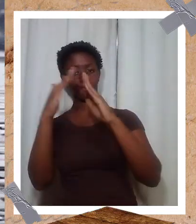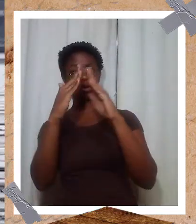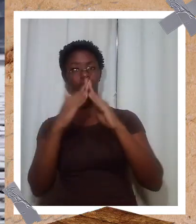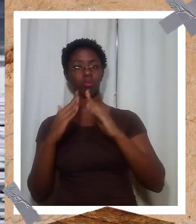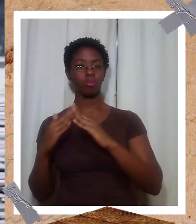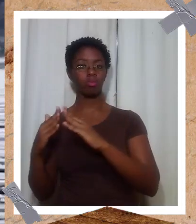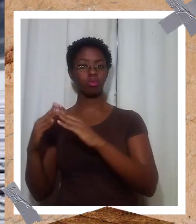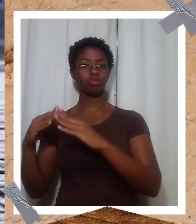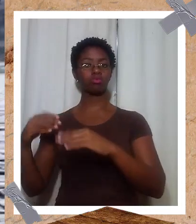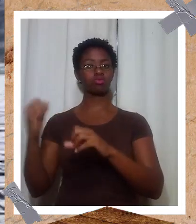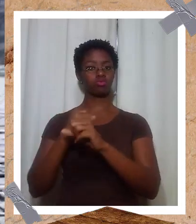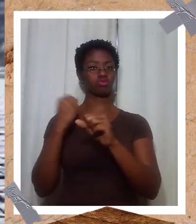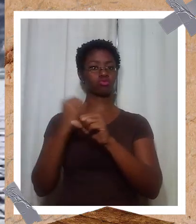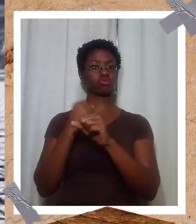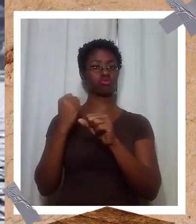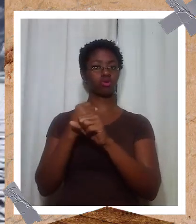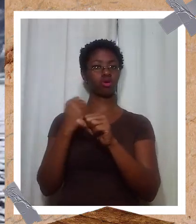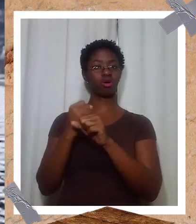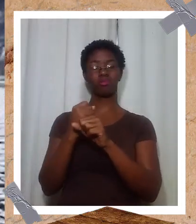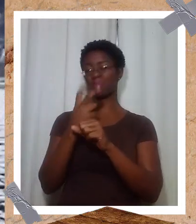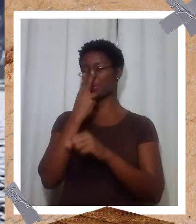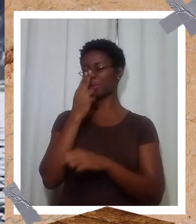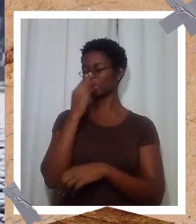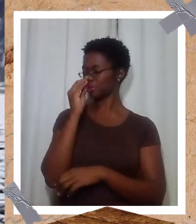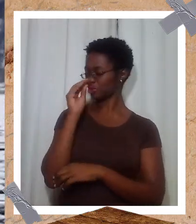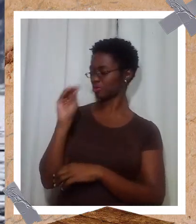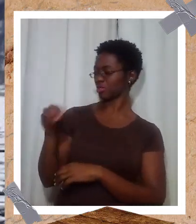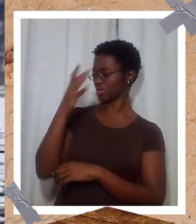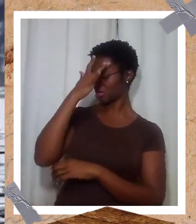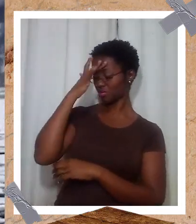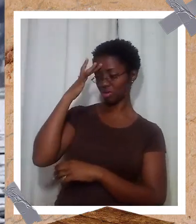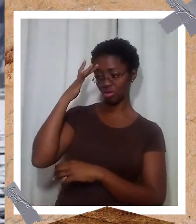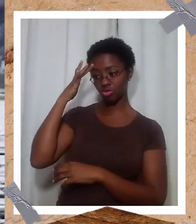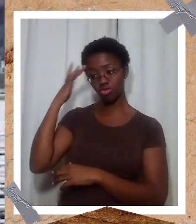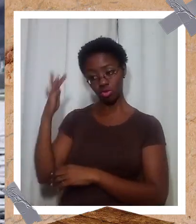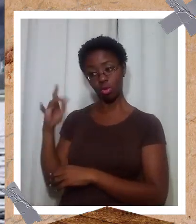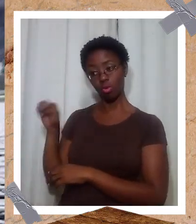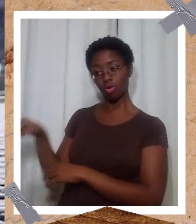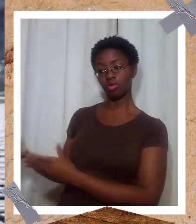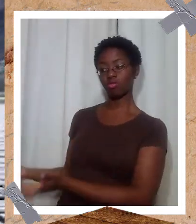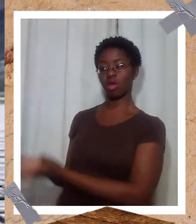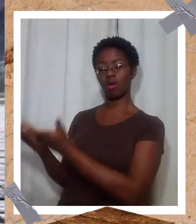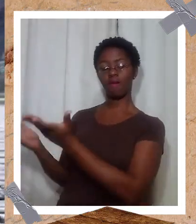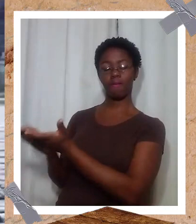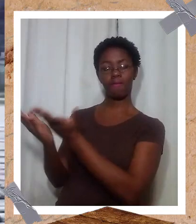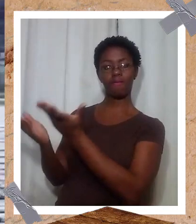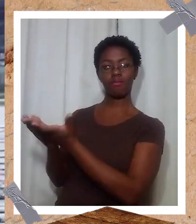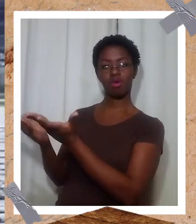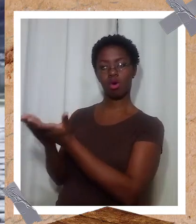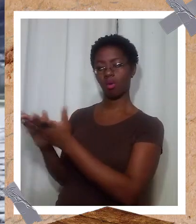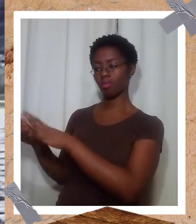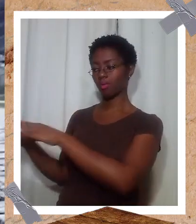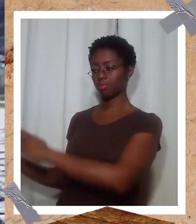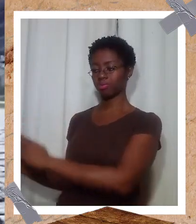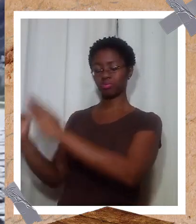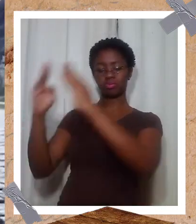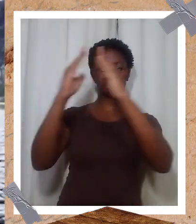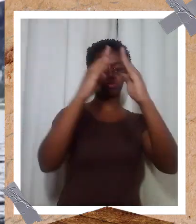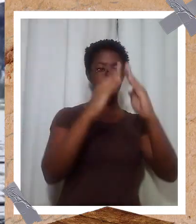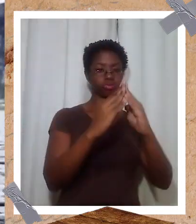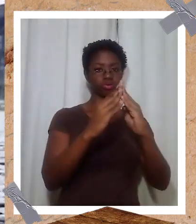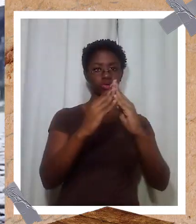têm repulsa pelos que não moram mais no gueto, após lograrem a piracema da migração geográfica, sem terem